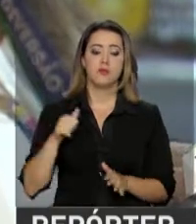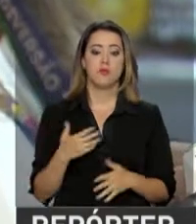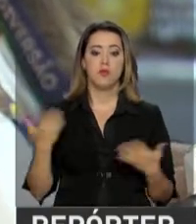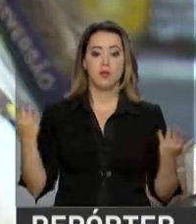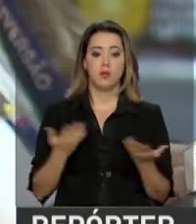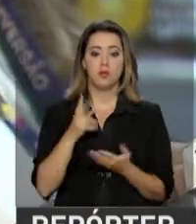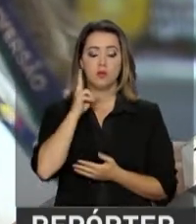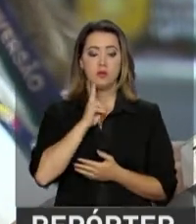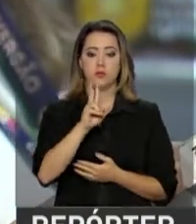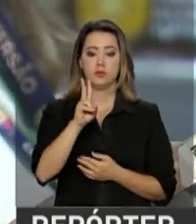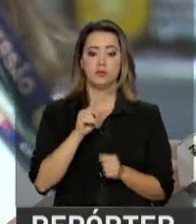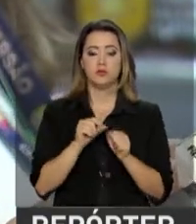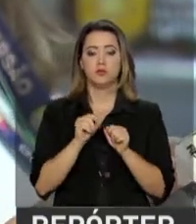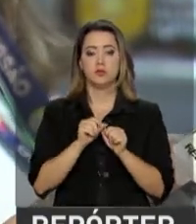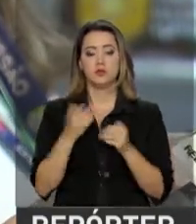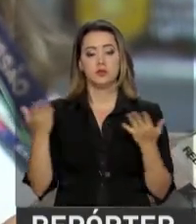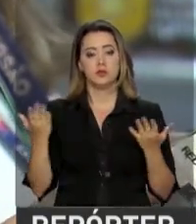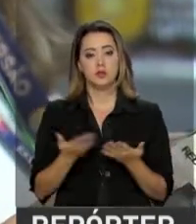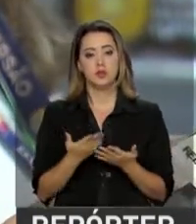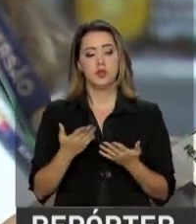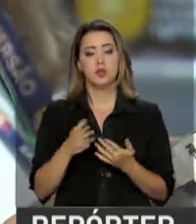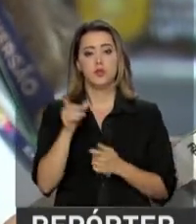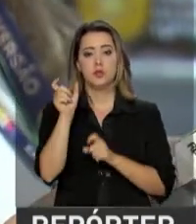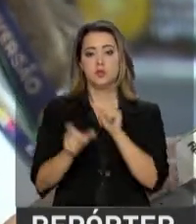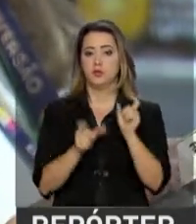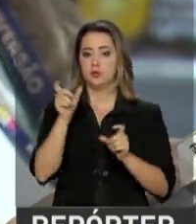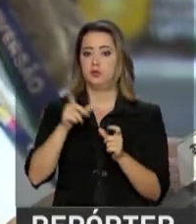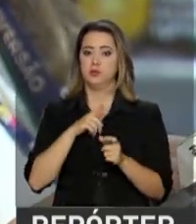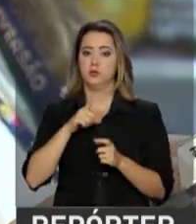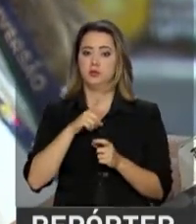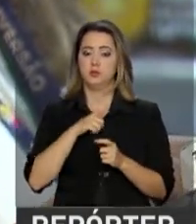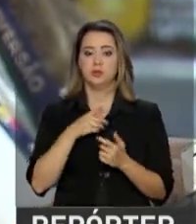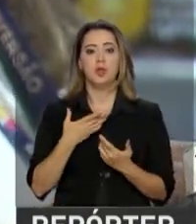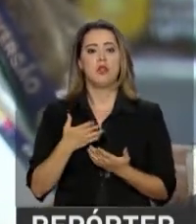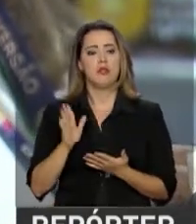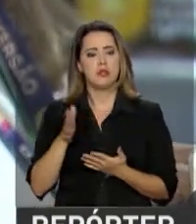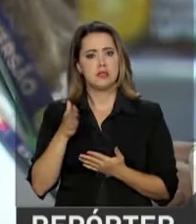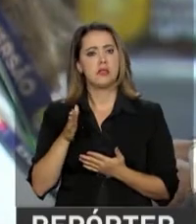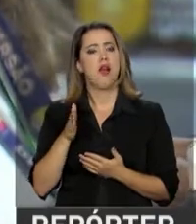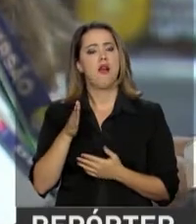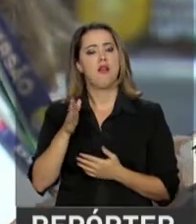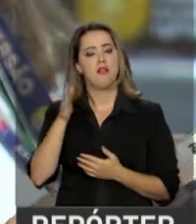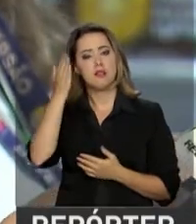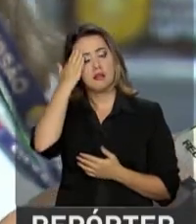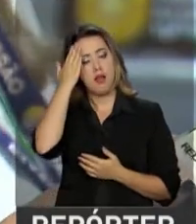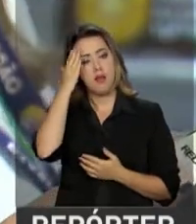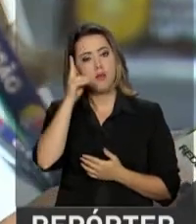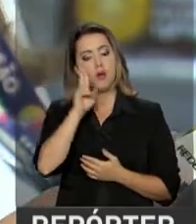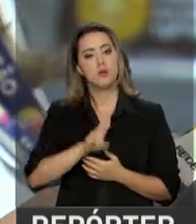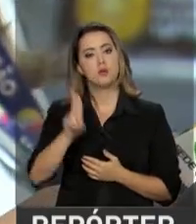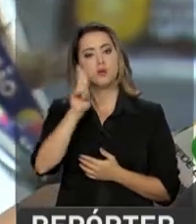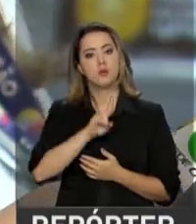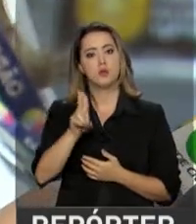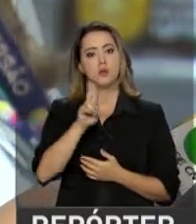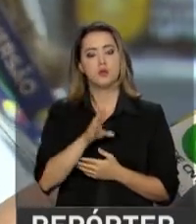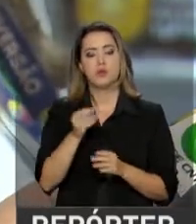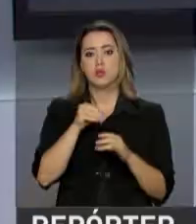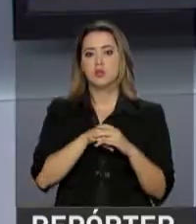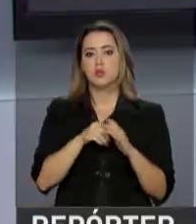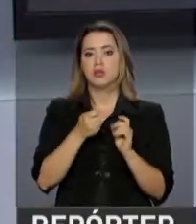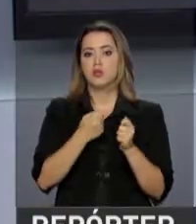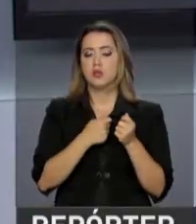é fazer com que as pessoas tenham um consumo compatível com o seu orçamento do